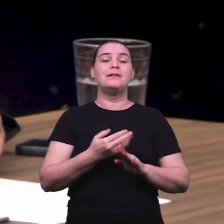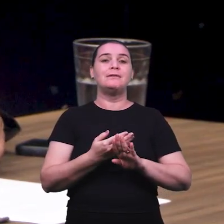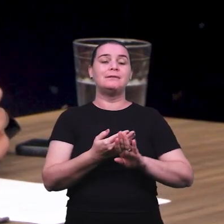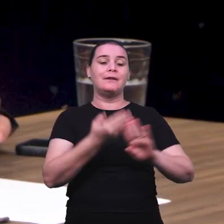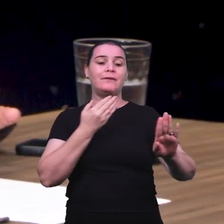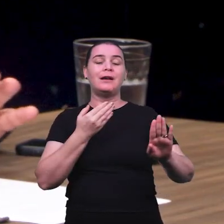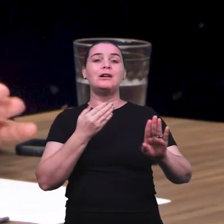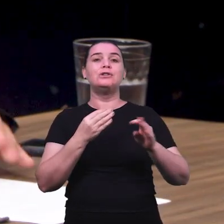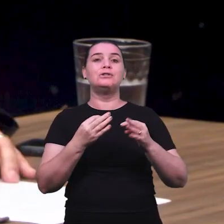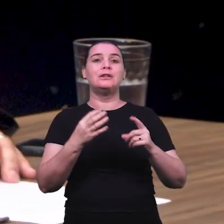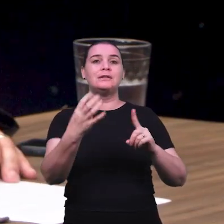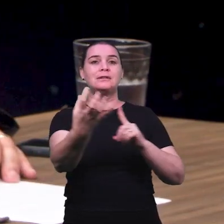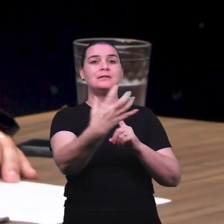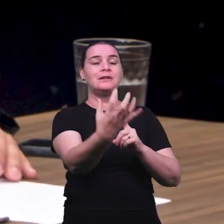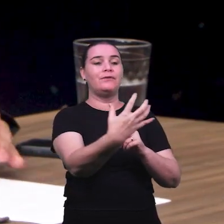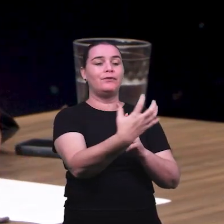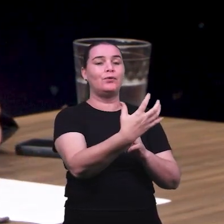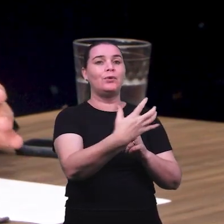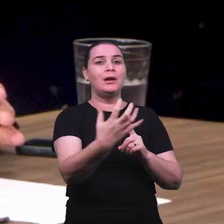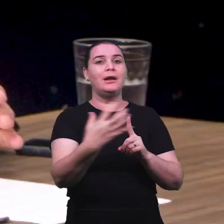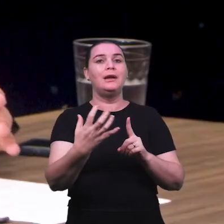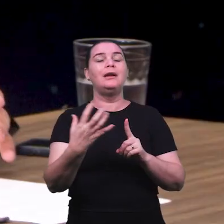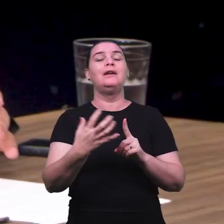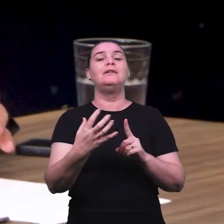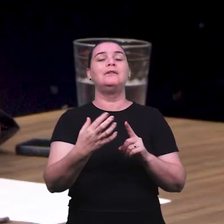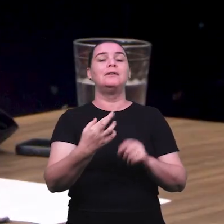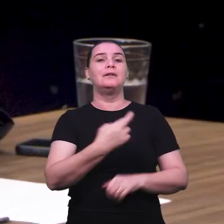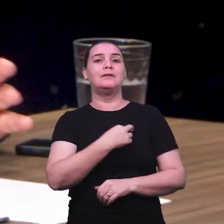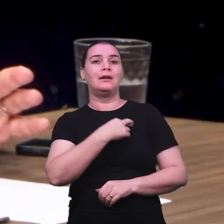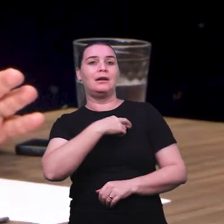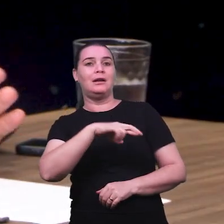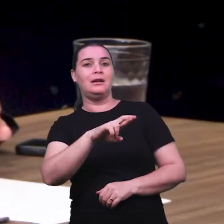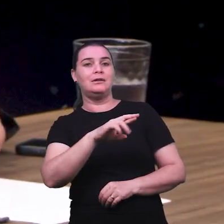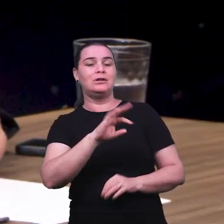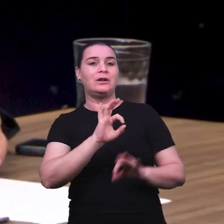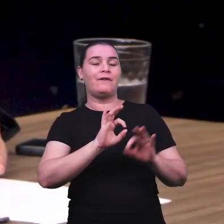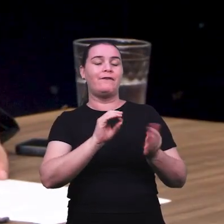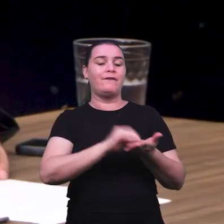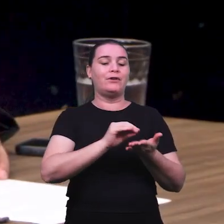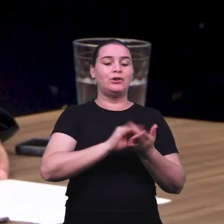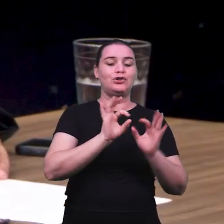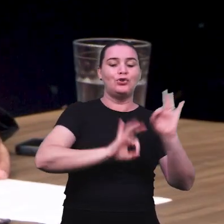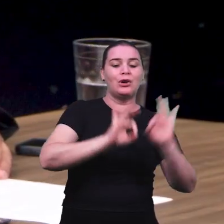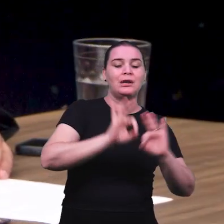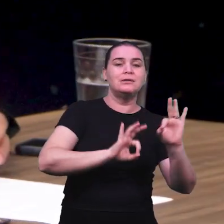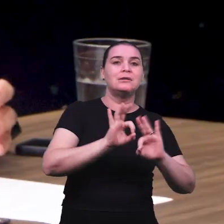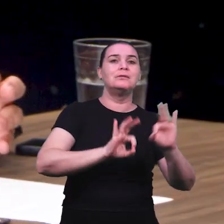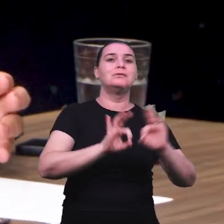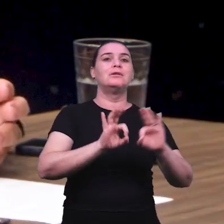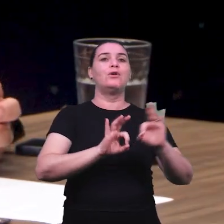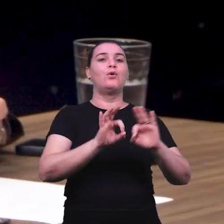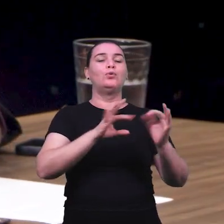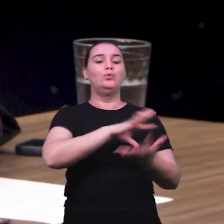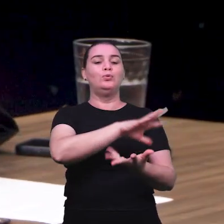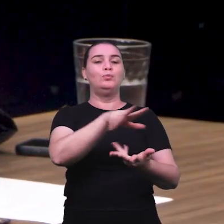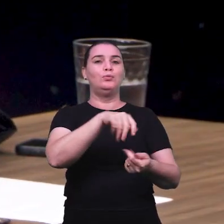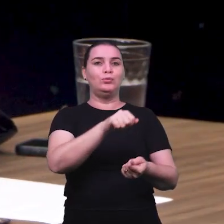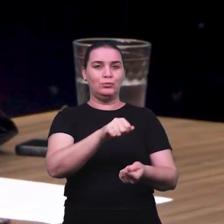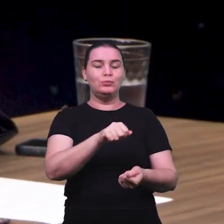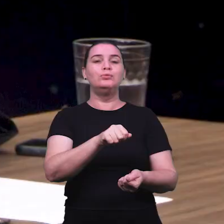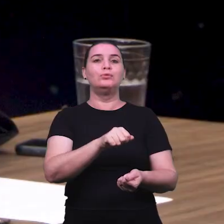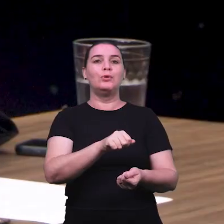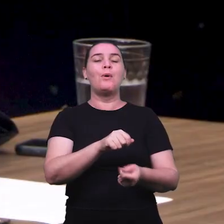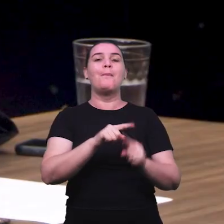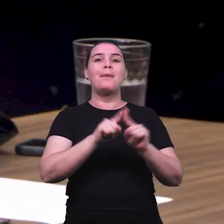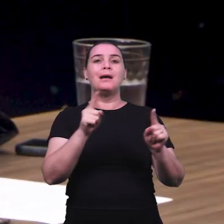existe. A gente pode dizer assim, toda essa entropia religiosa, a desordem, aquilo que está desorganizado, para aquilo que está organizado